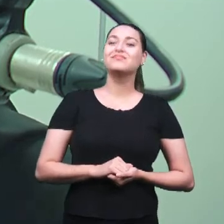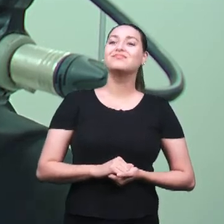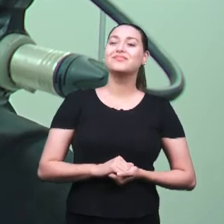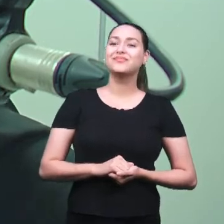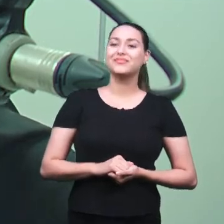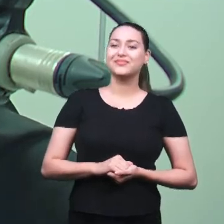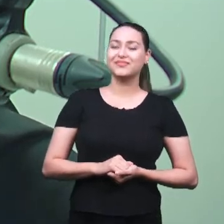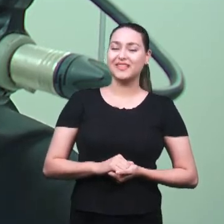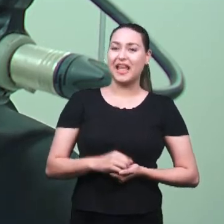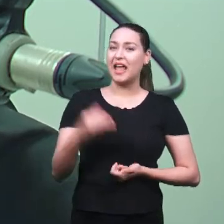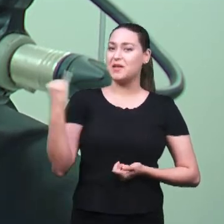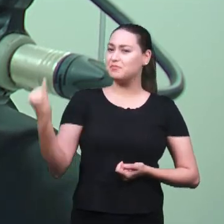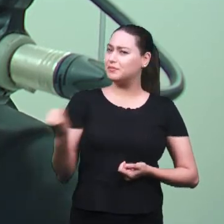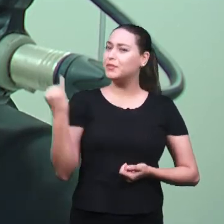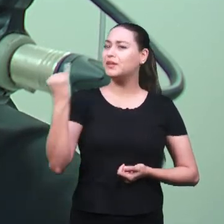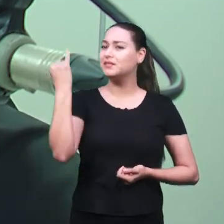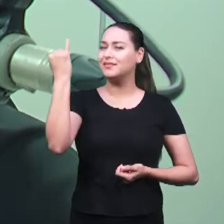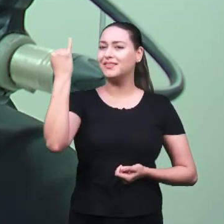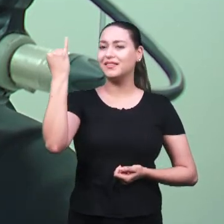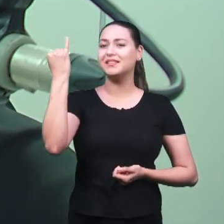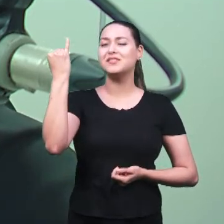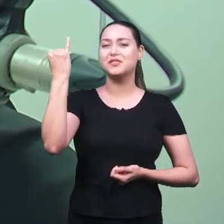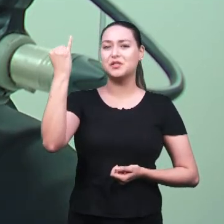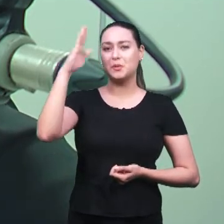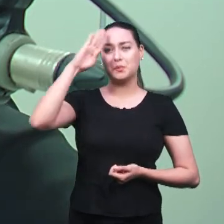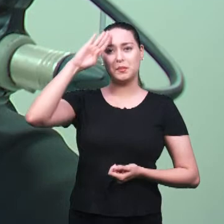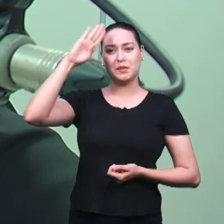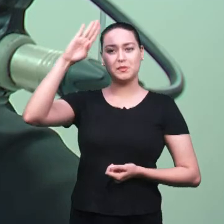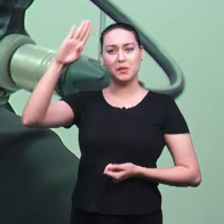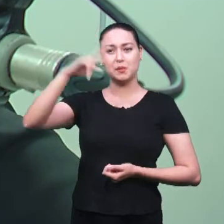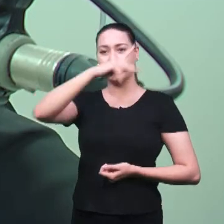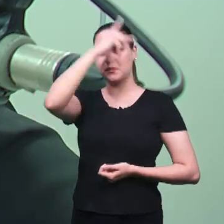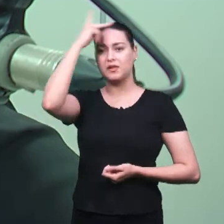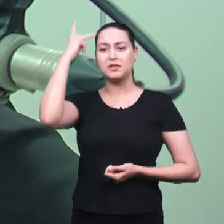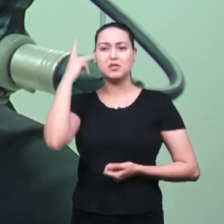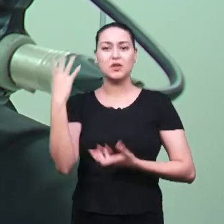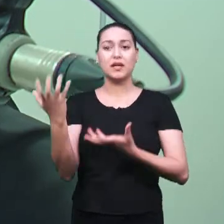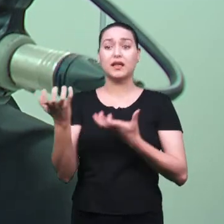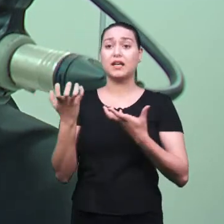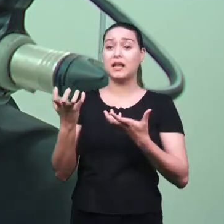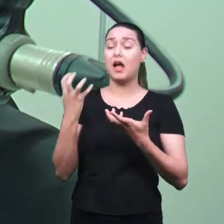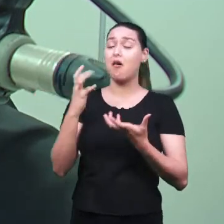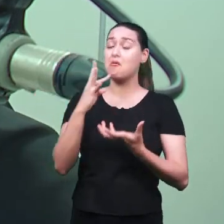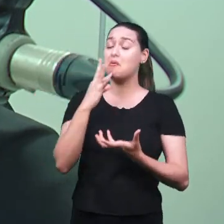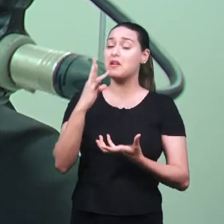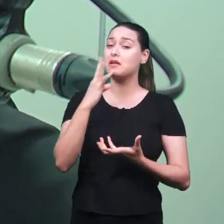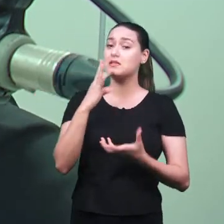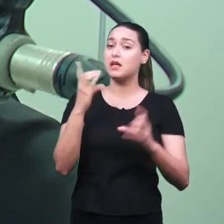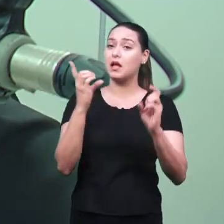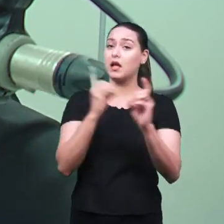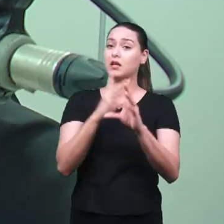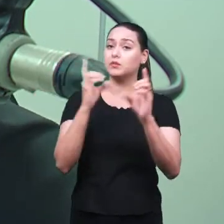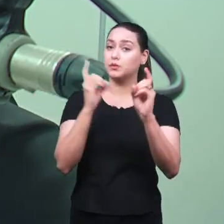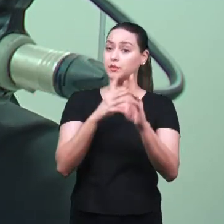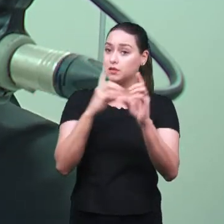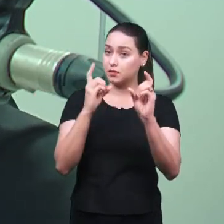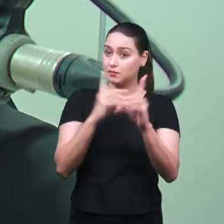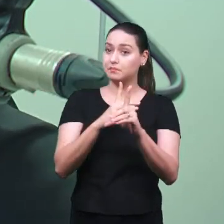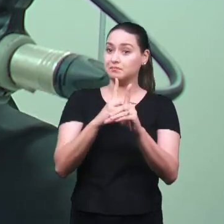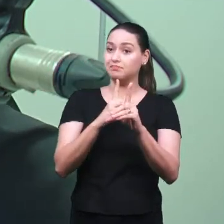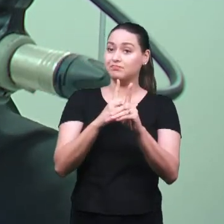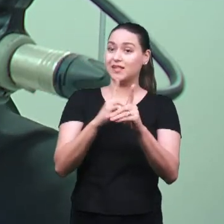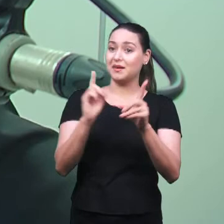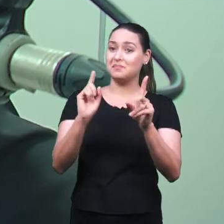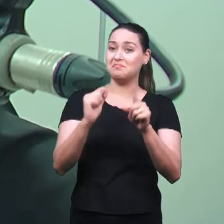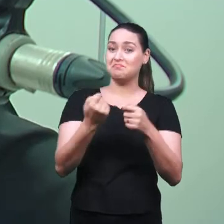importante, né, principalmente, né, para aquele que quer conhecer a doutrina, e nada melhor do que conhecer a doutrina é saber